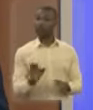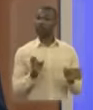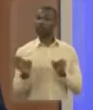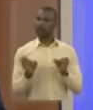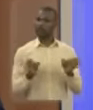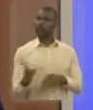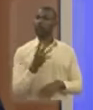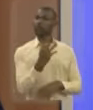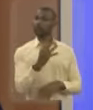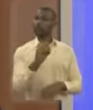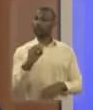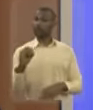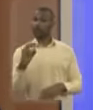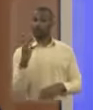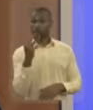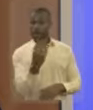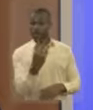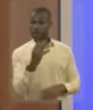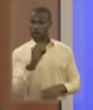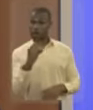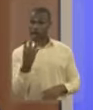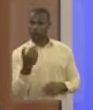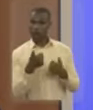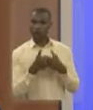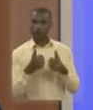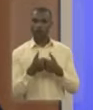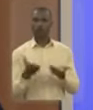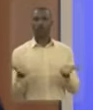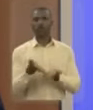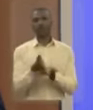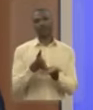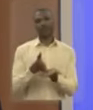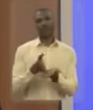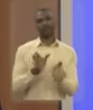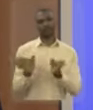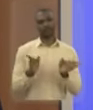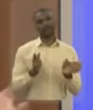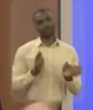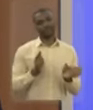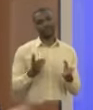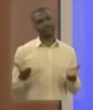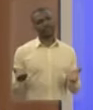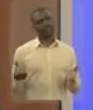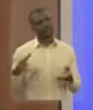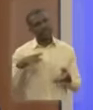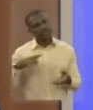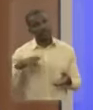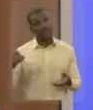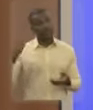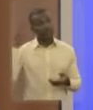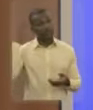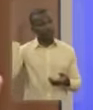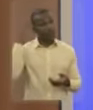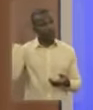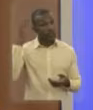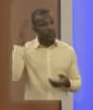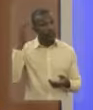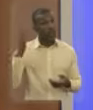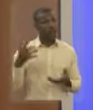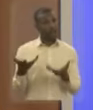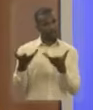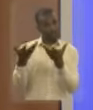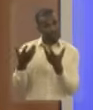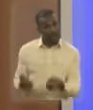404 ônibus que hoje não passa da a metade dos ônibus e não dá pra gente numa cidade como Santo André se conformar